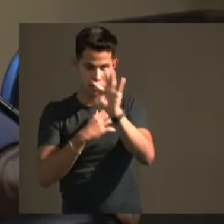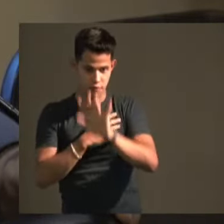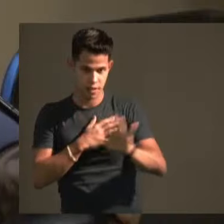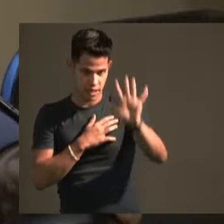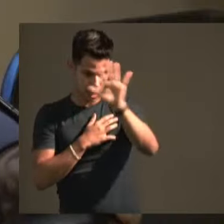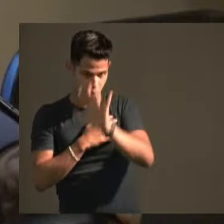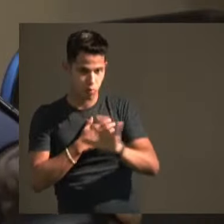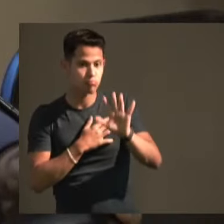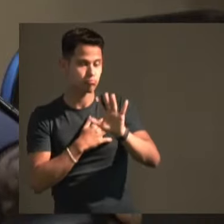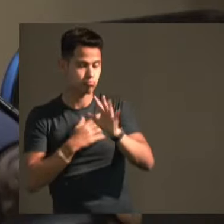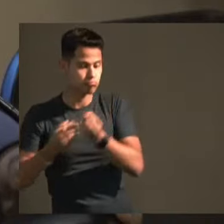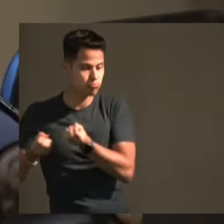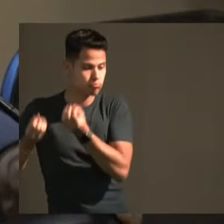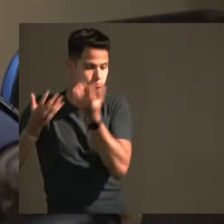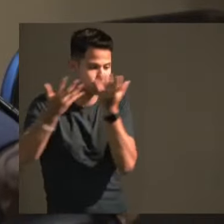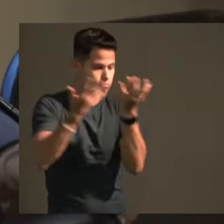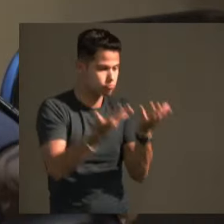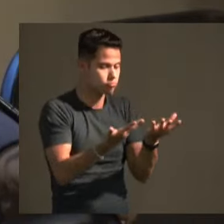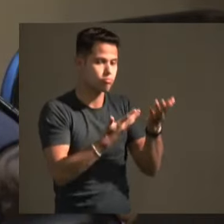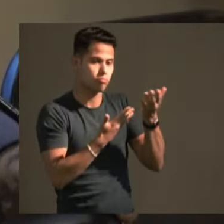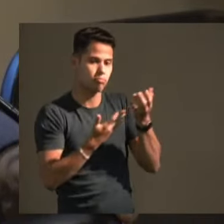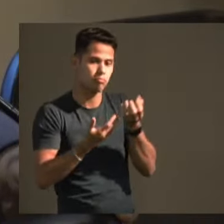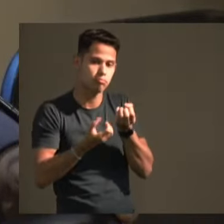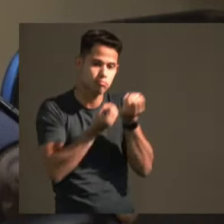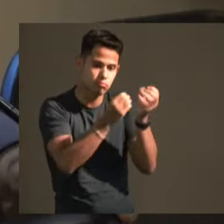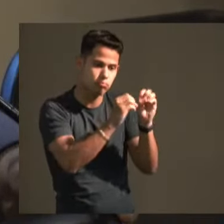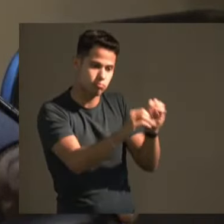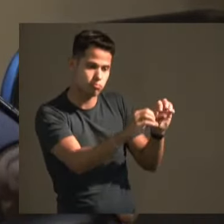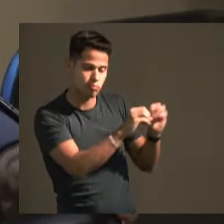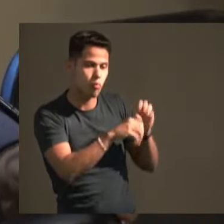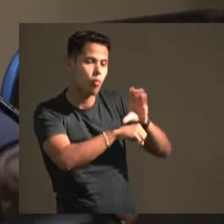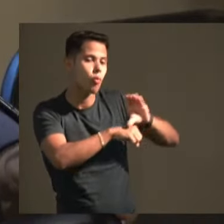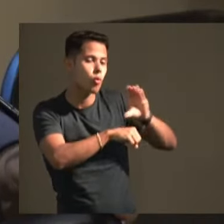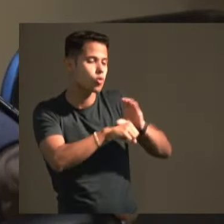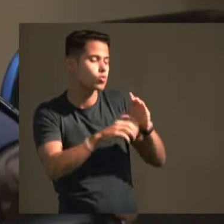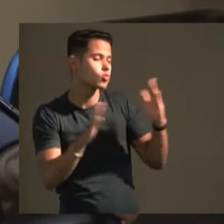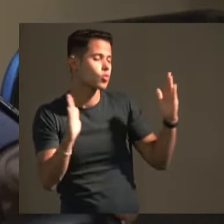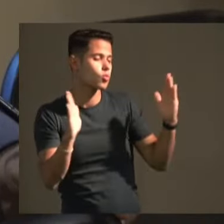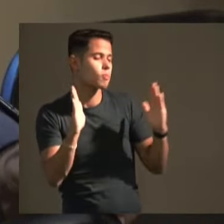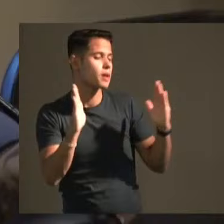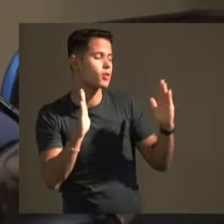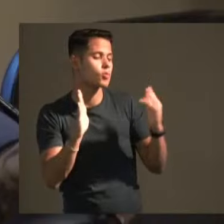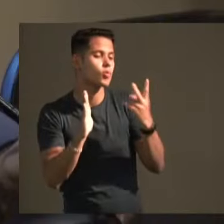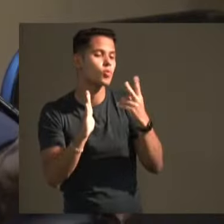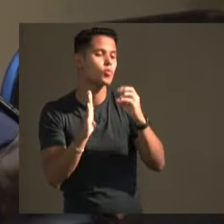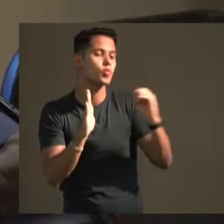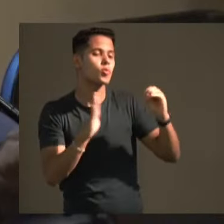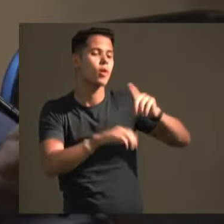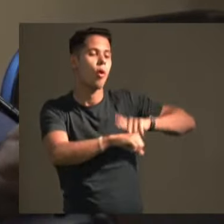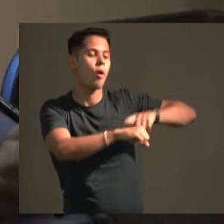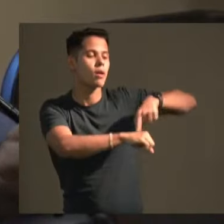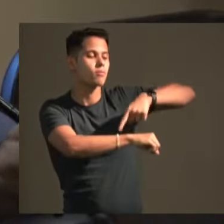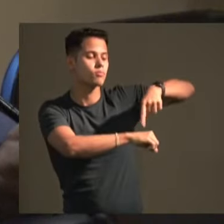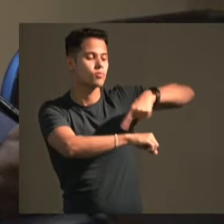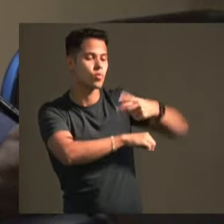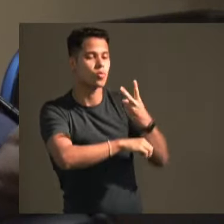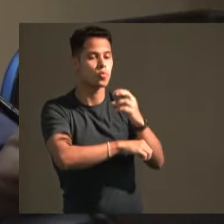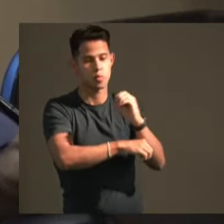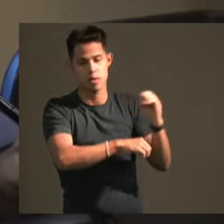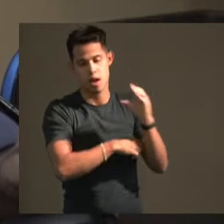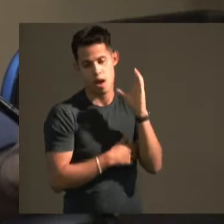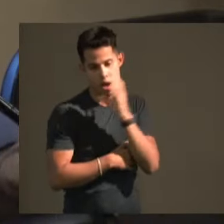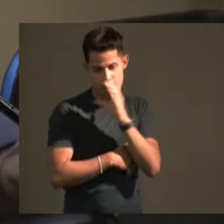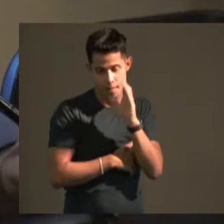tá? São cursos fixos, cursos curtos de 200 horas, mas ele vai aprender, né,